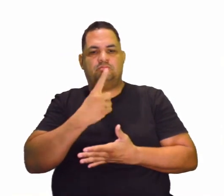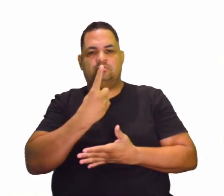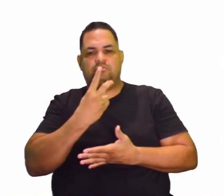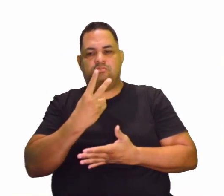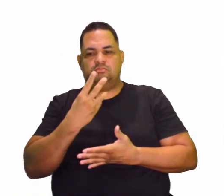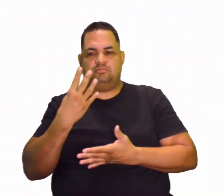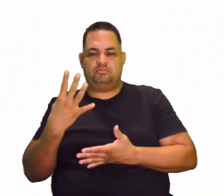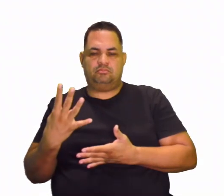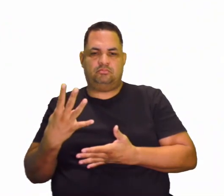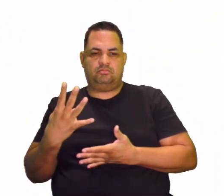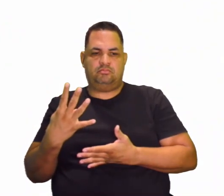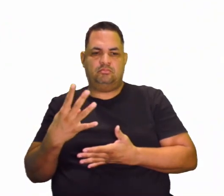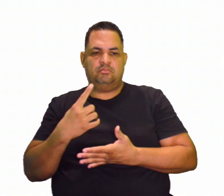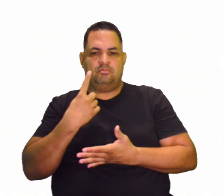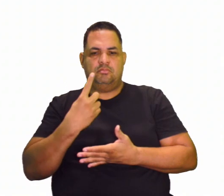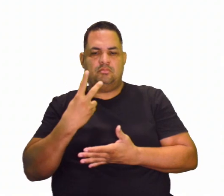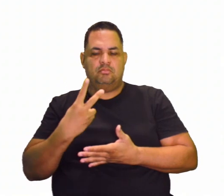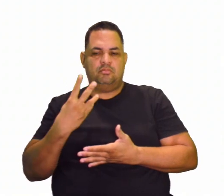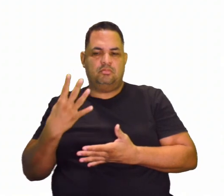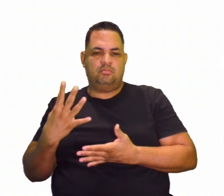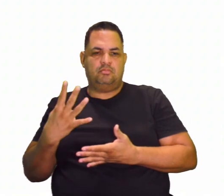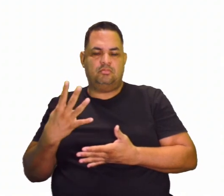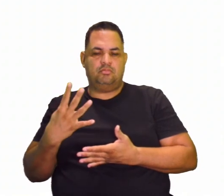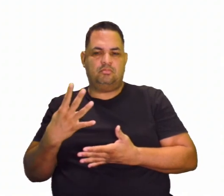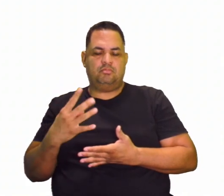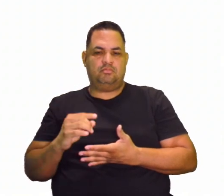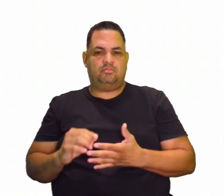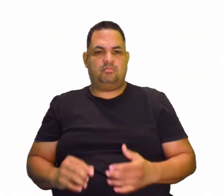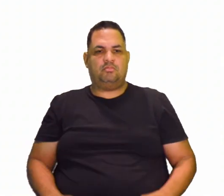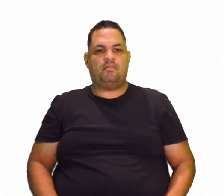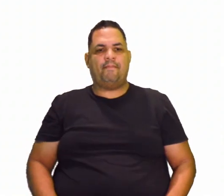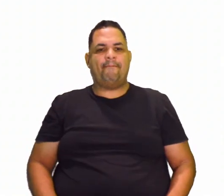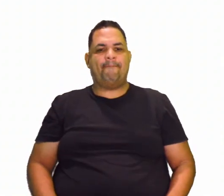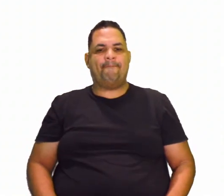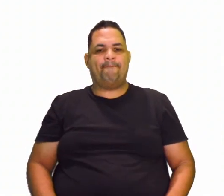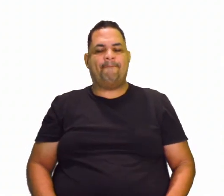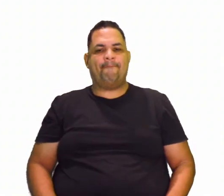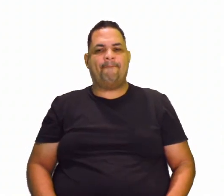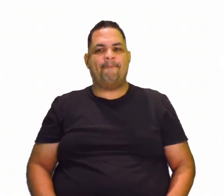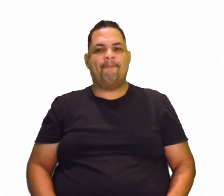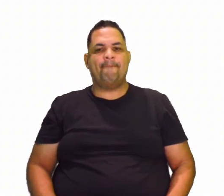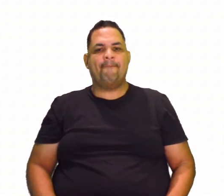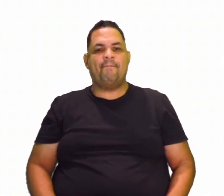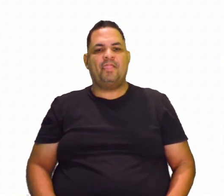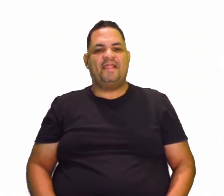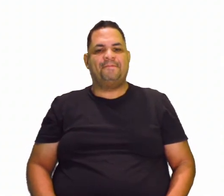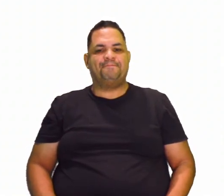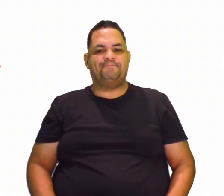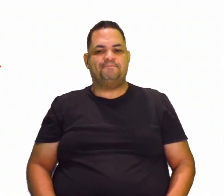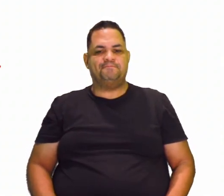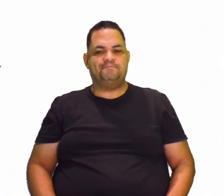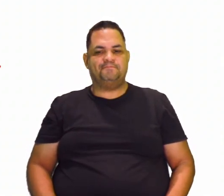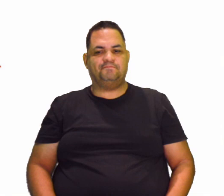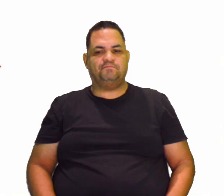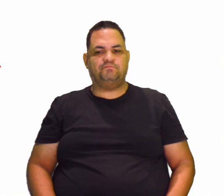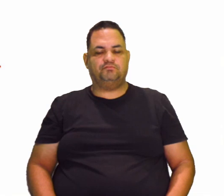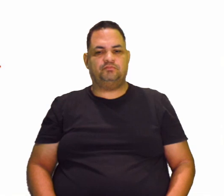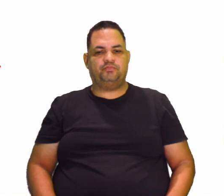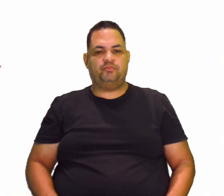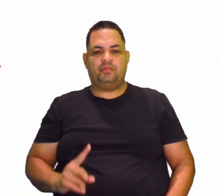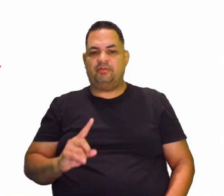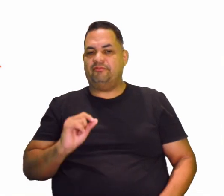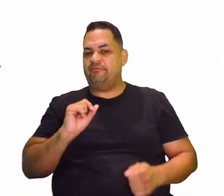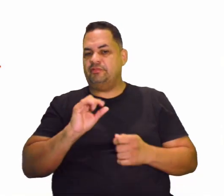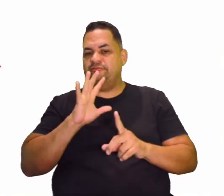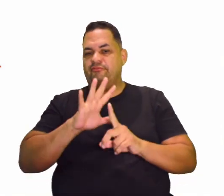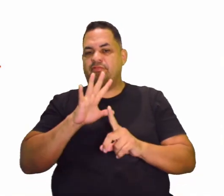4. 1, 2 e 4. Então, não, né? As obras não faziam interferência apenas na vida